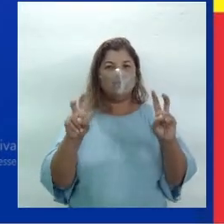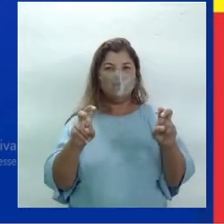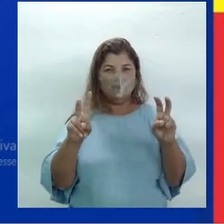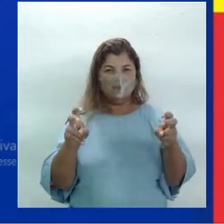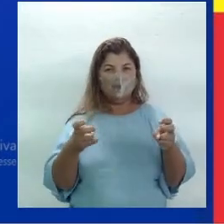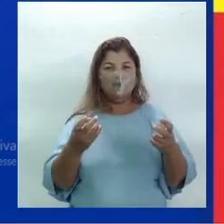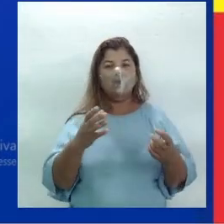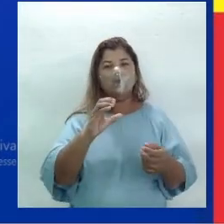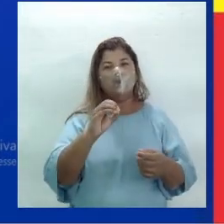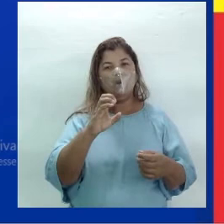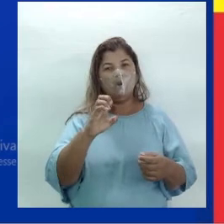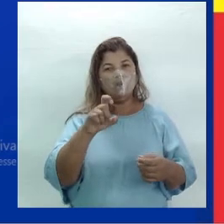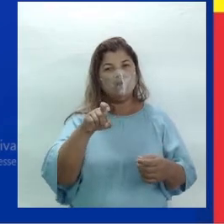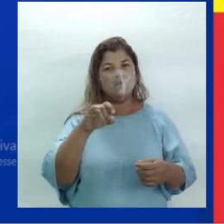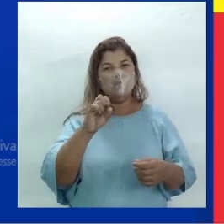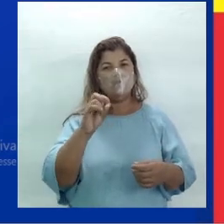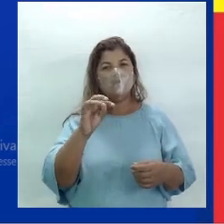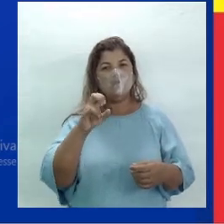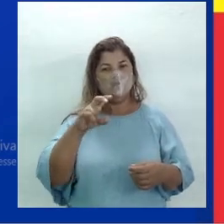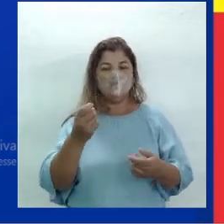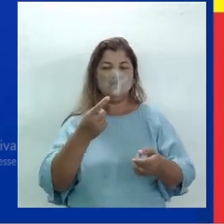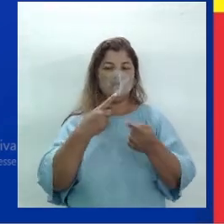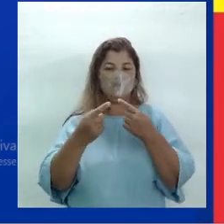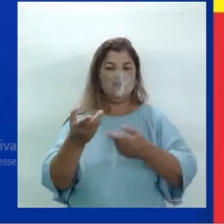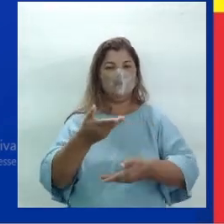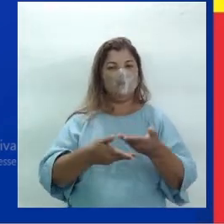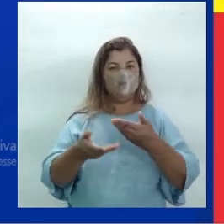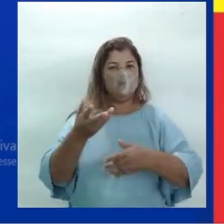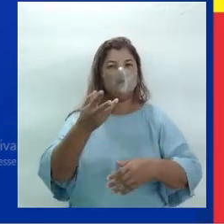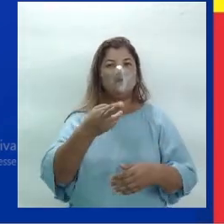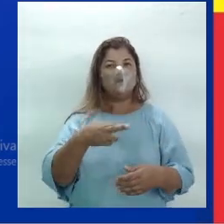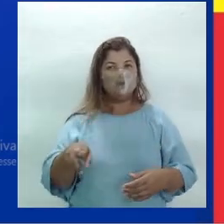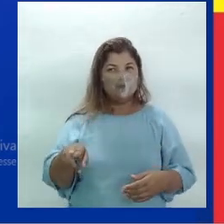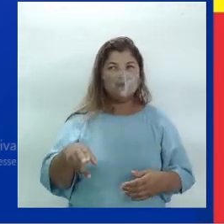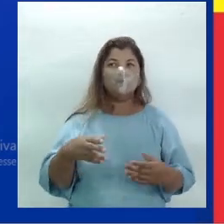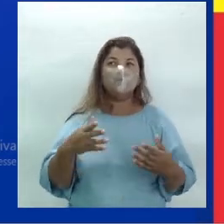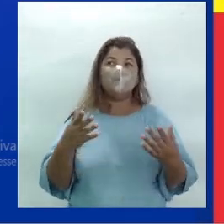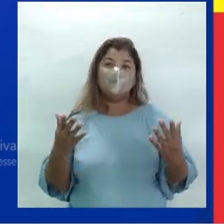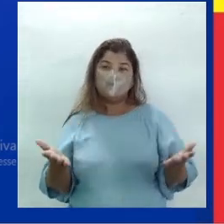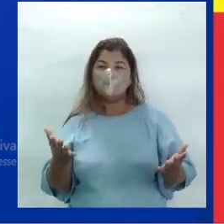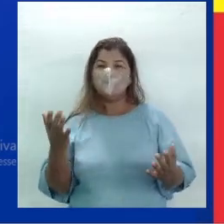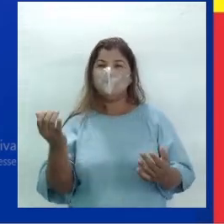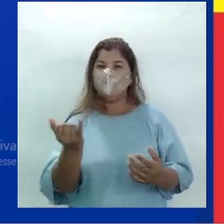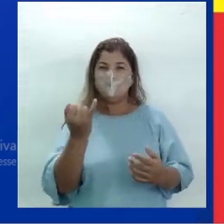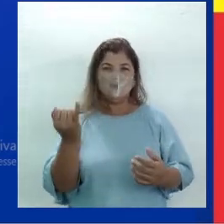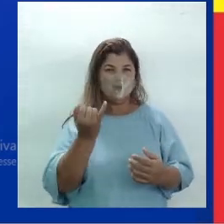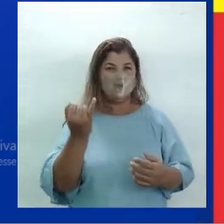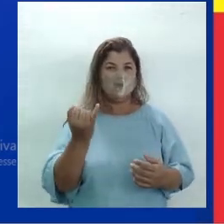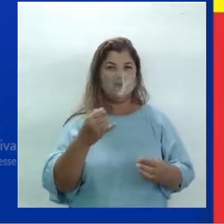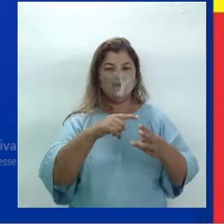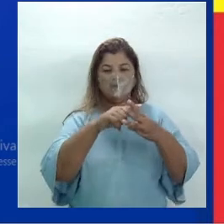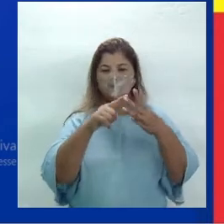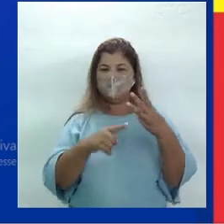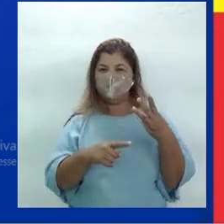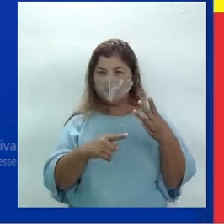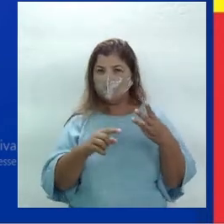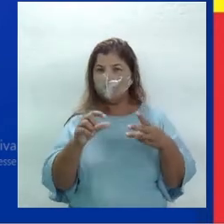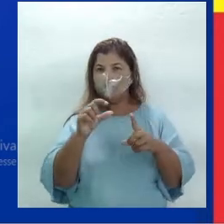a coexistência e o diálogo interreligioso. Chamo a atenção para essas três